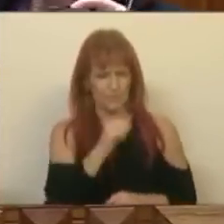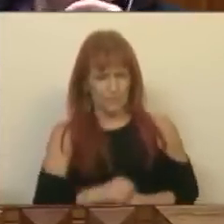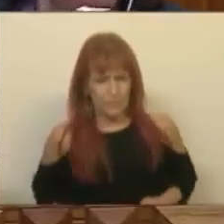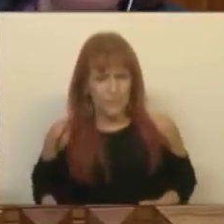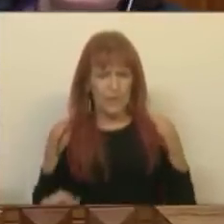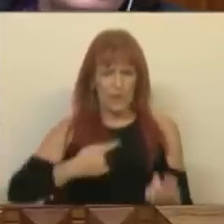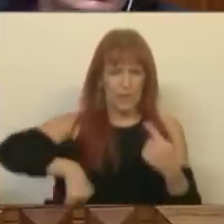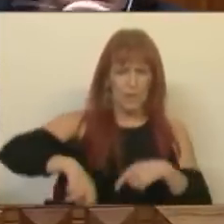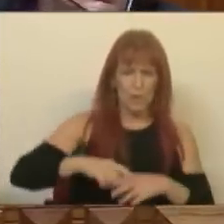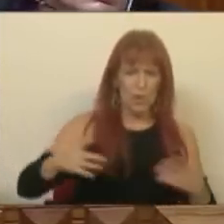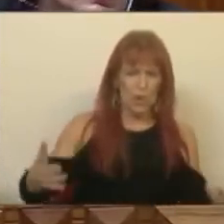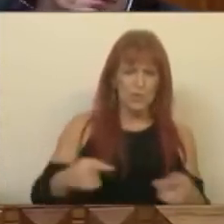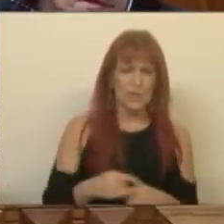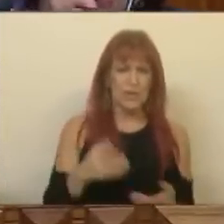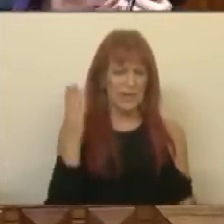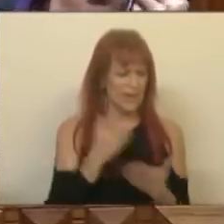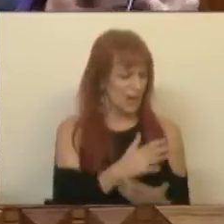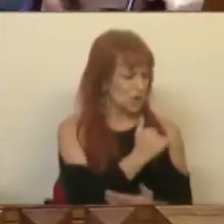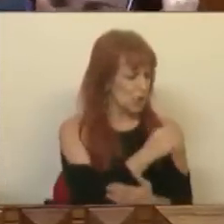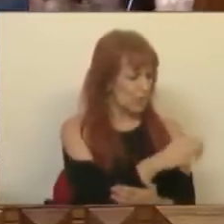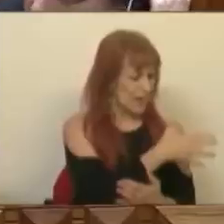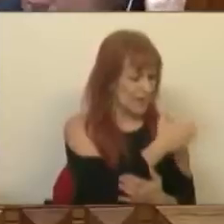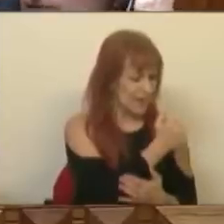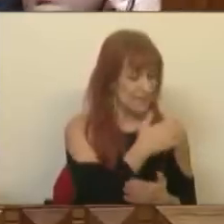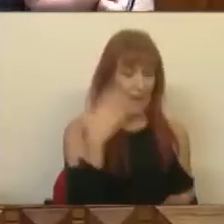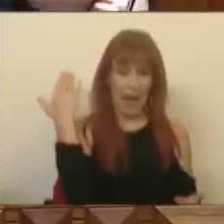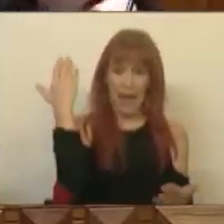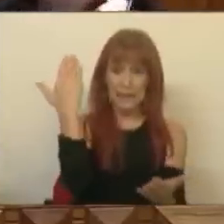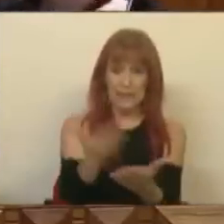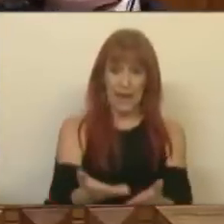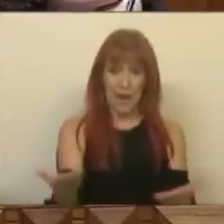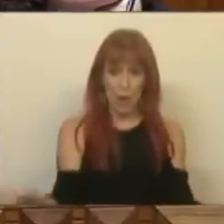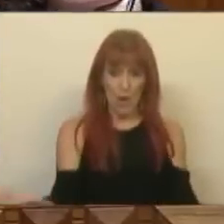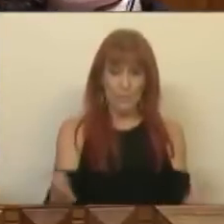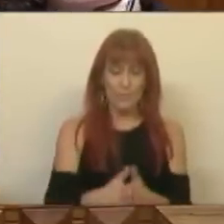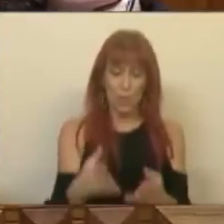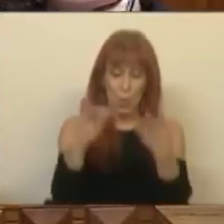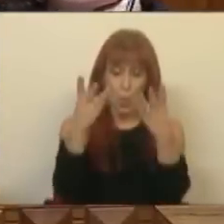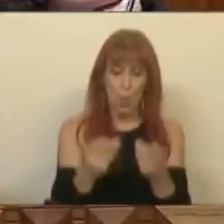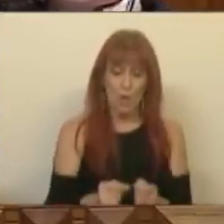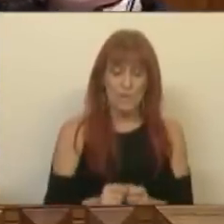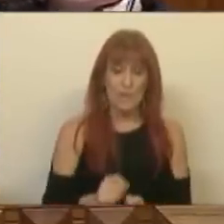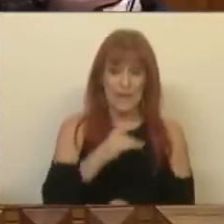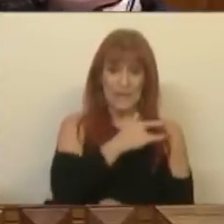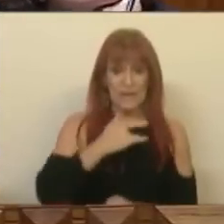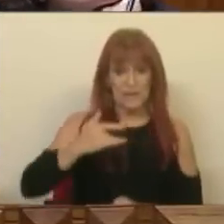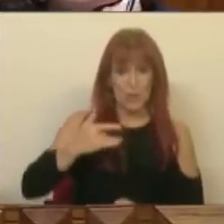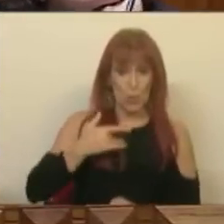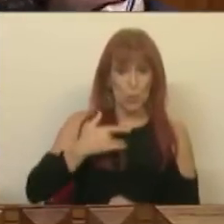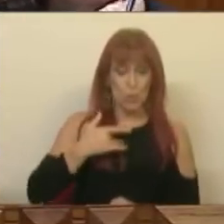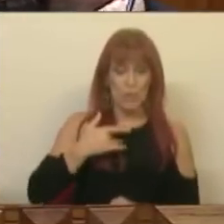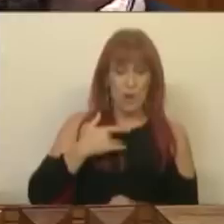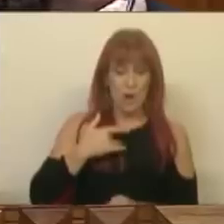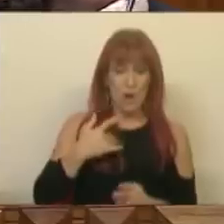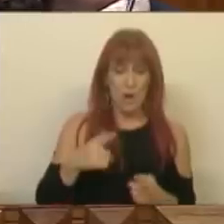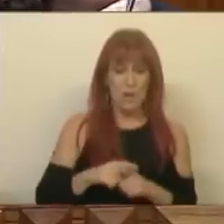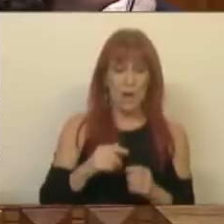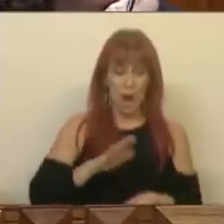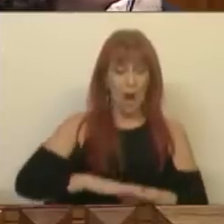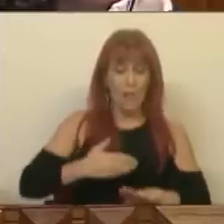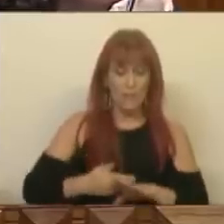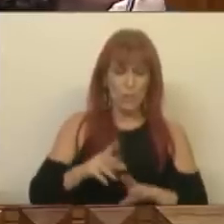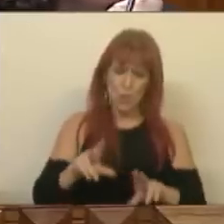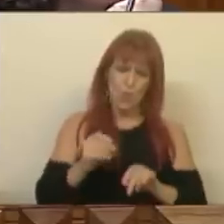nós desde 2015 até agora o orçamento da saúde teve um